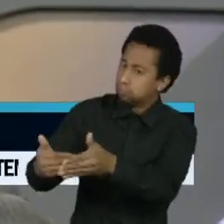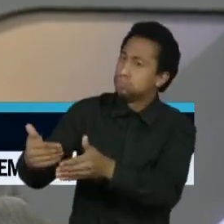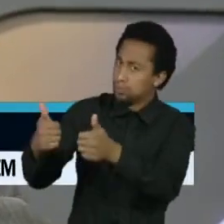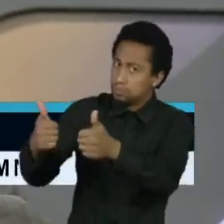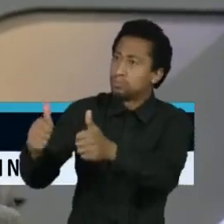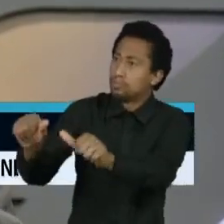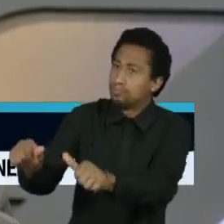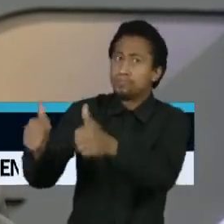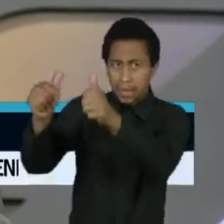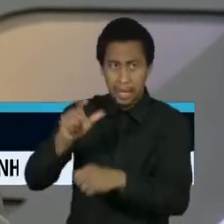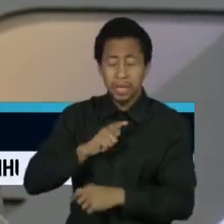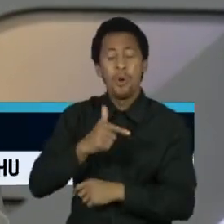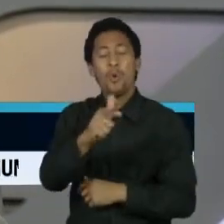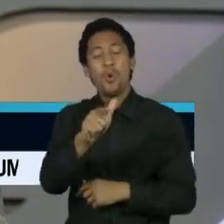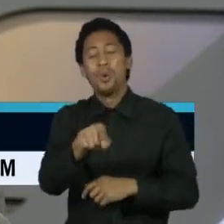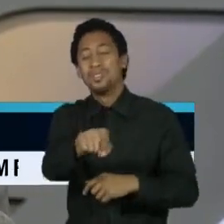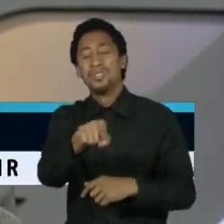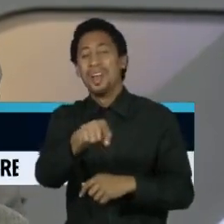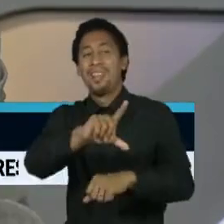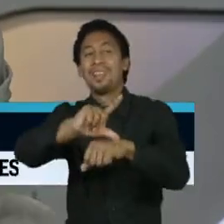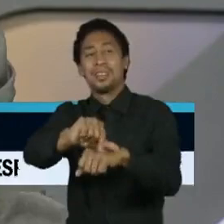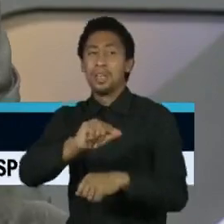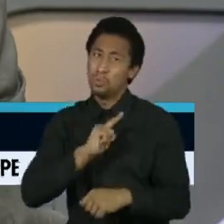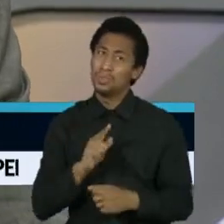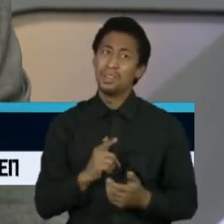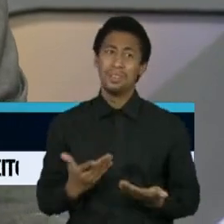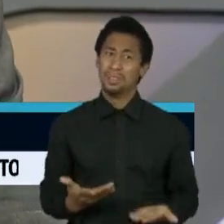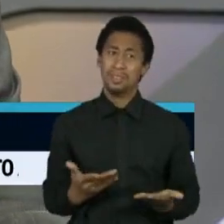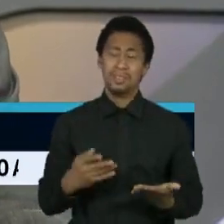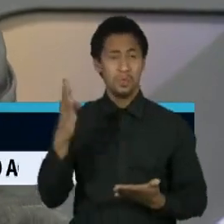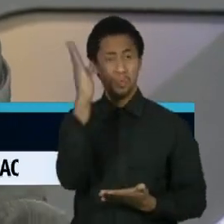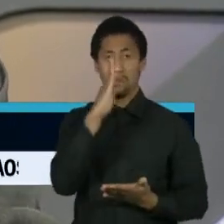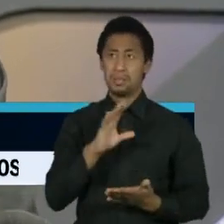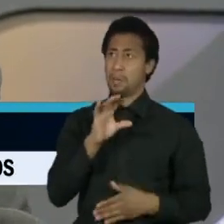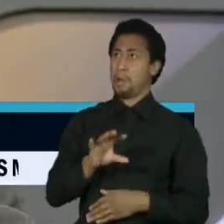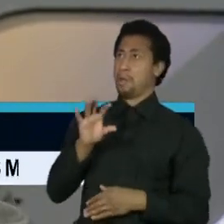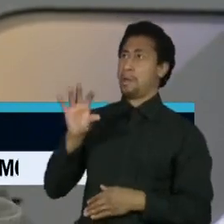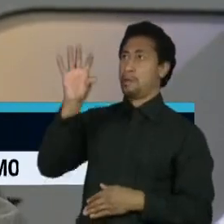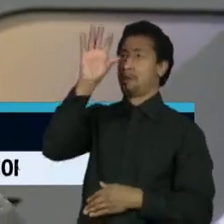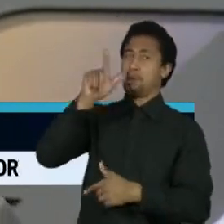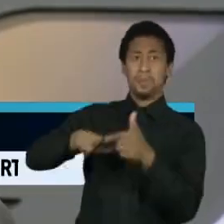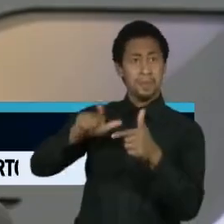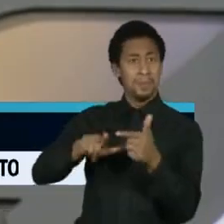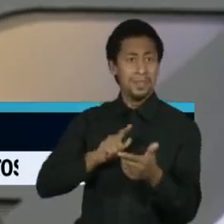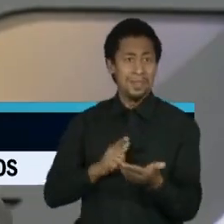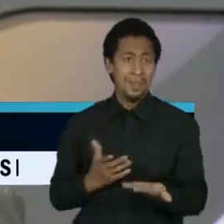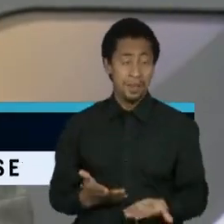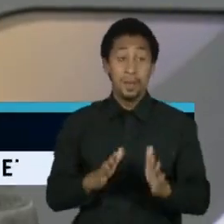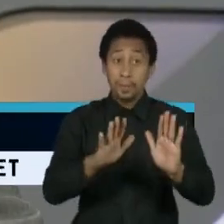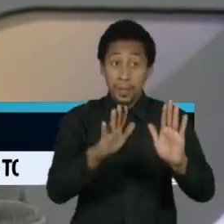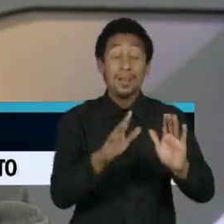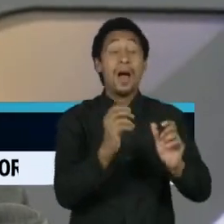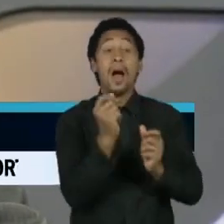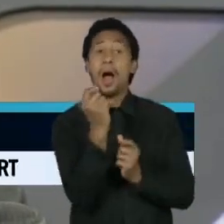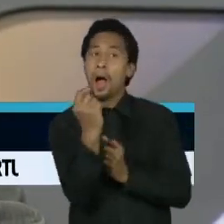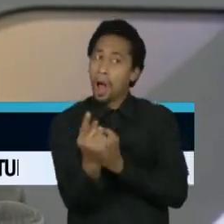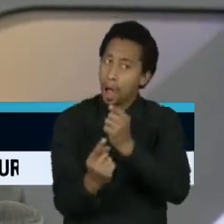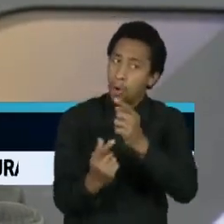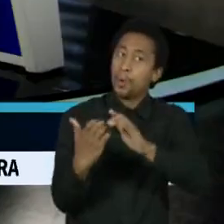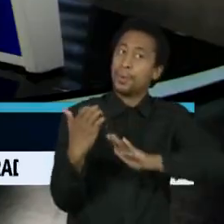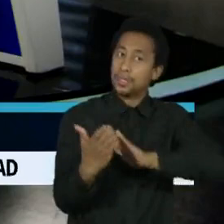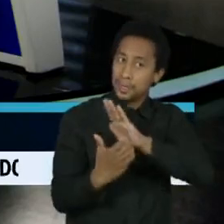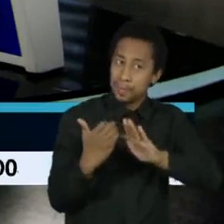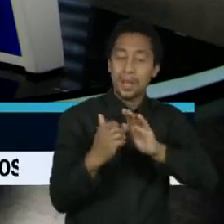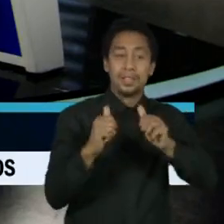acontece em todo o Brasil então quando você tem uma lei que propõe uma turnê virtuosa Mas algumas empresas respondem de forma